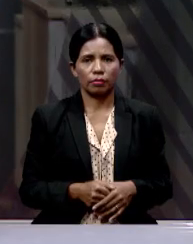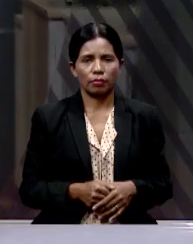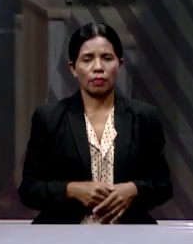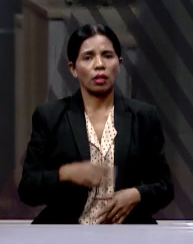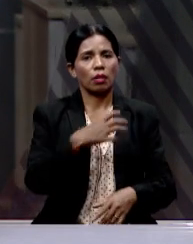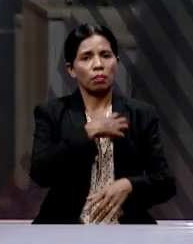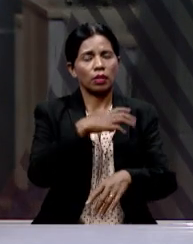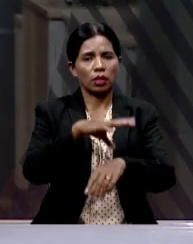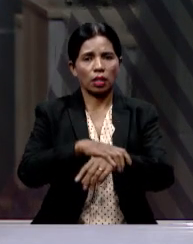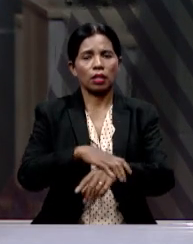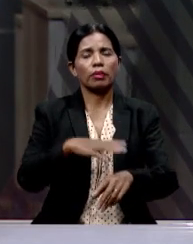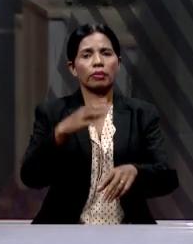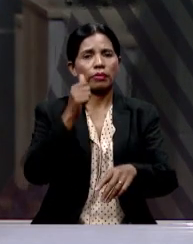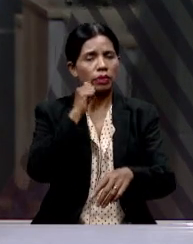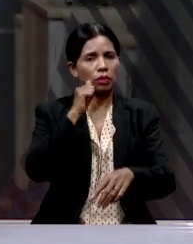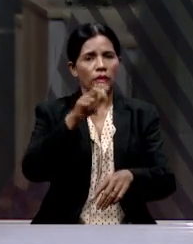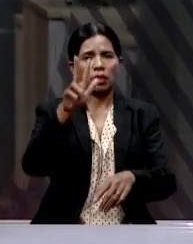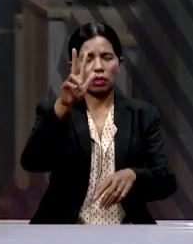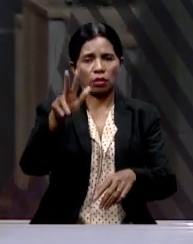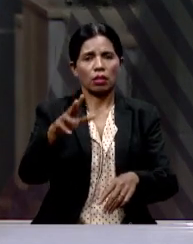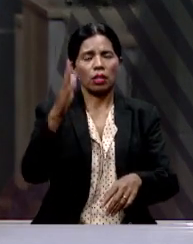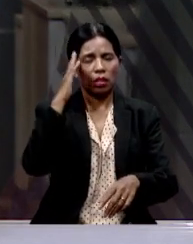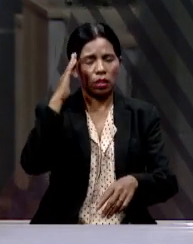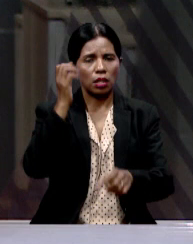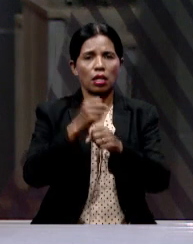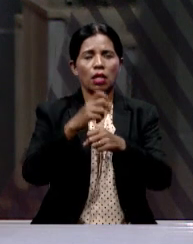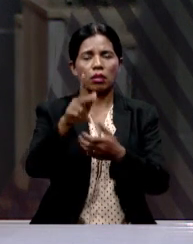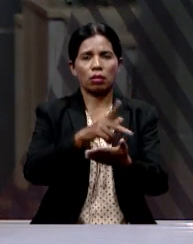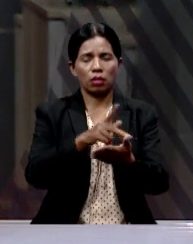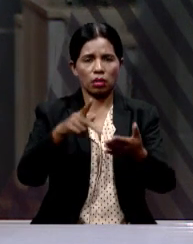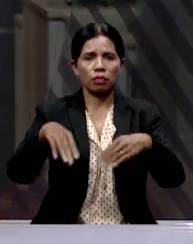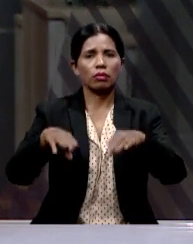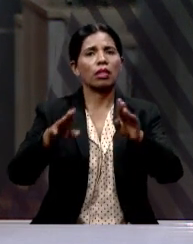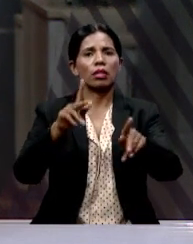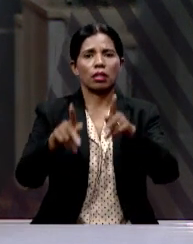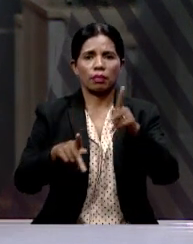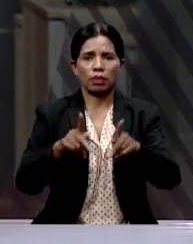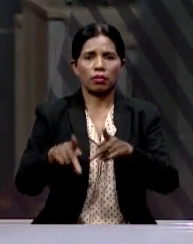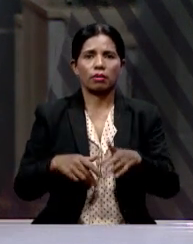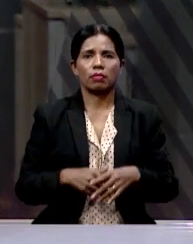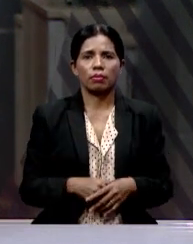PNTL captura feto na Entolo, também desconfia comete crime tráfico humano.